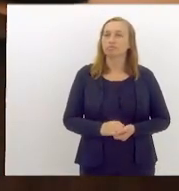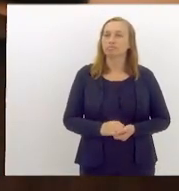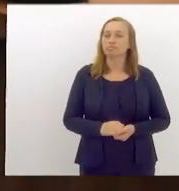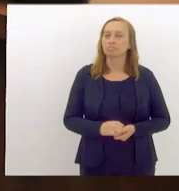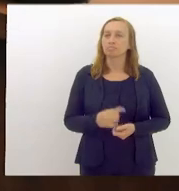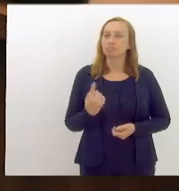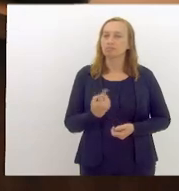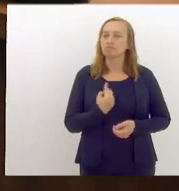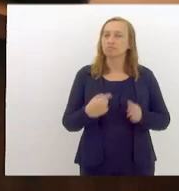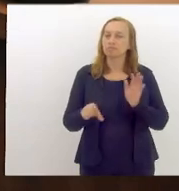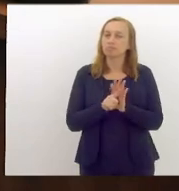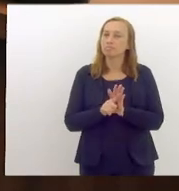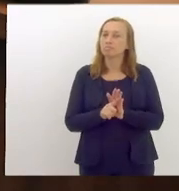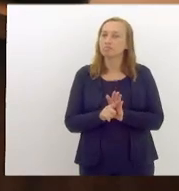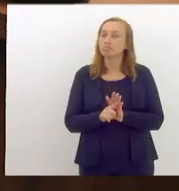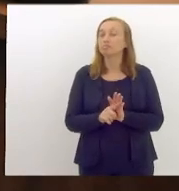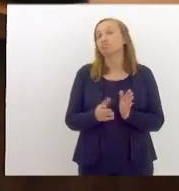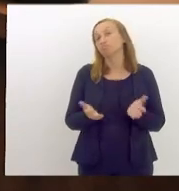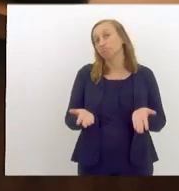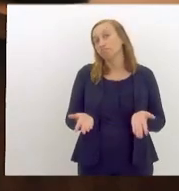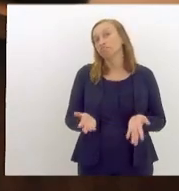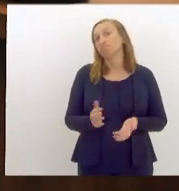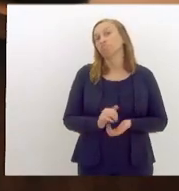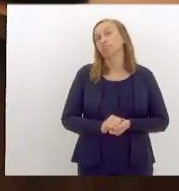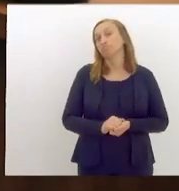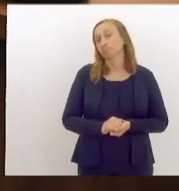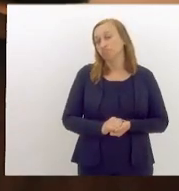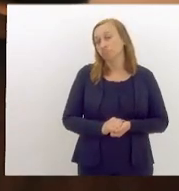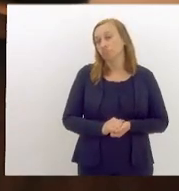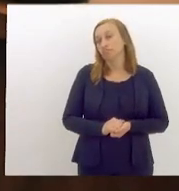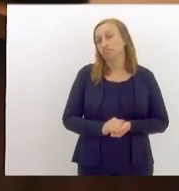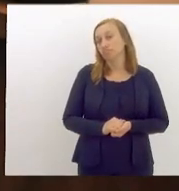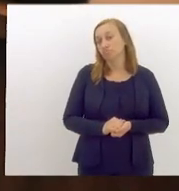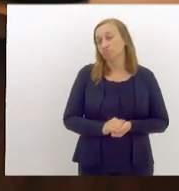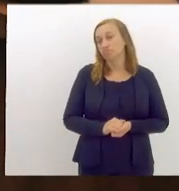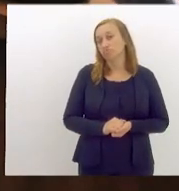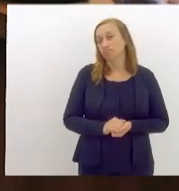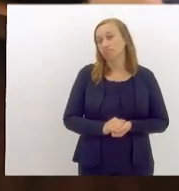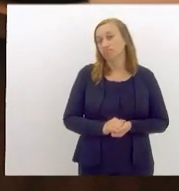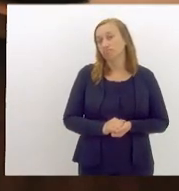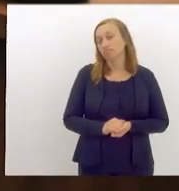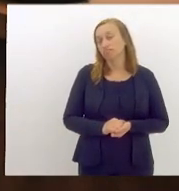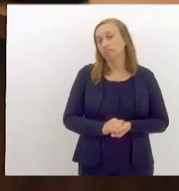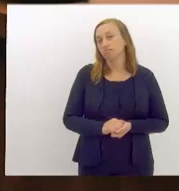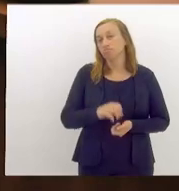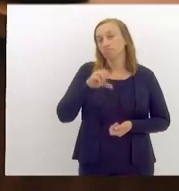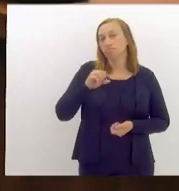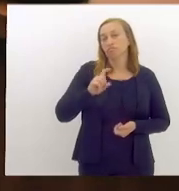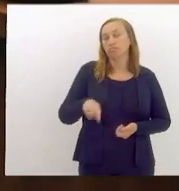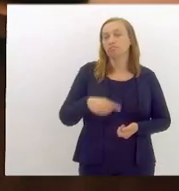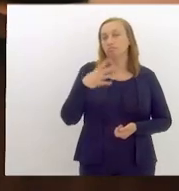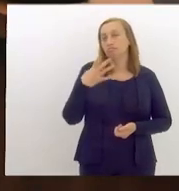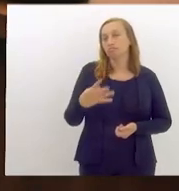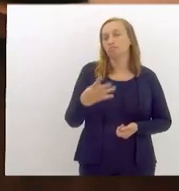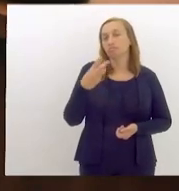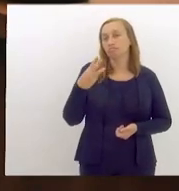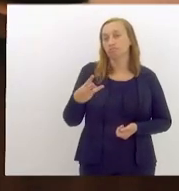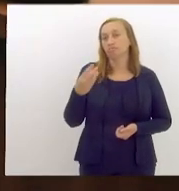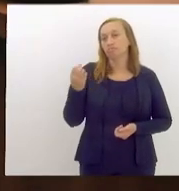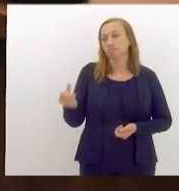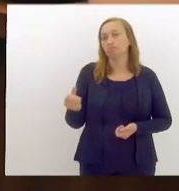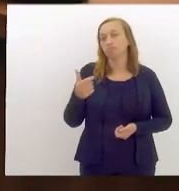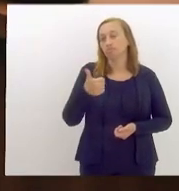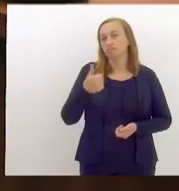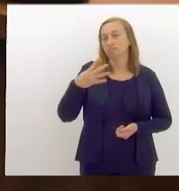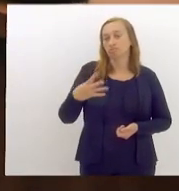a nossa lei de não citar a nossa lei a 9.436 de